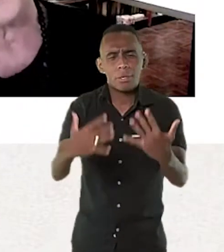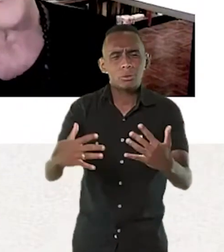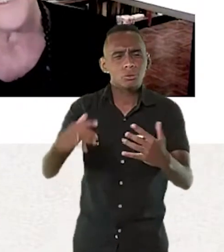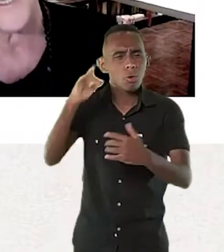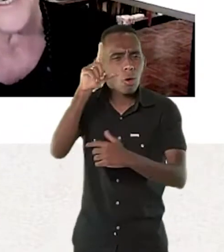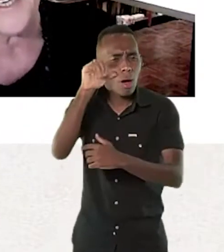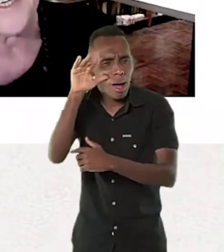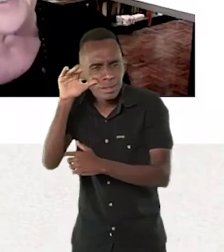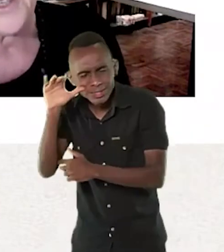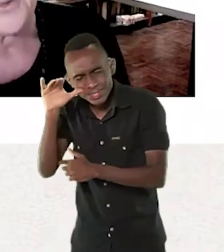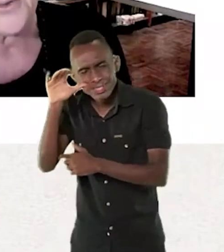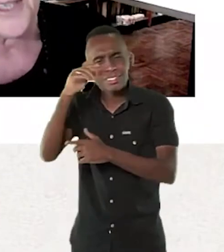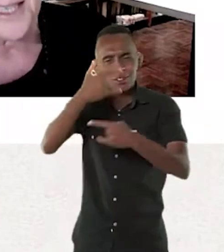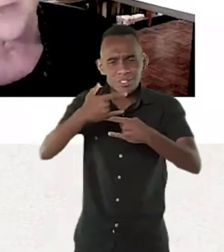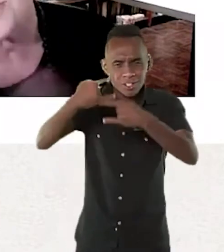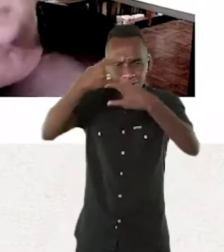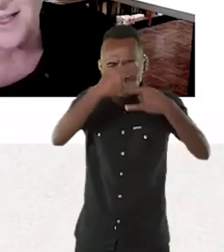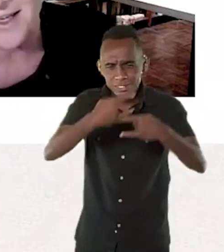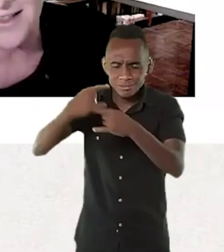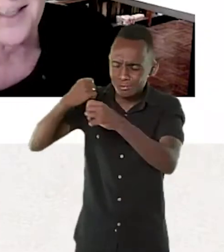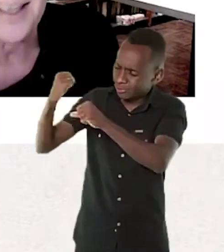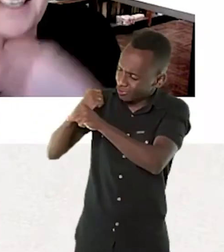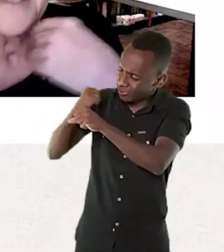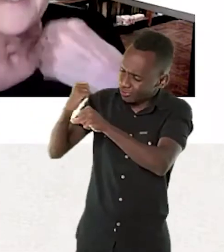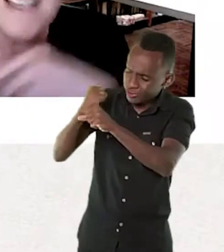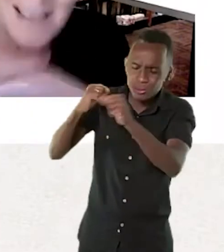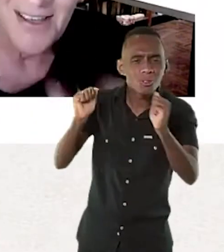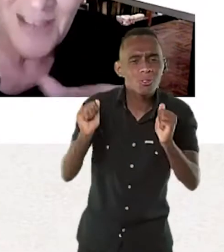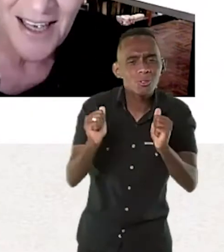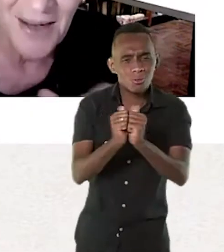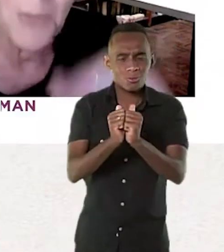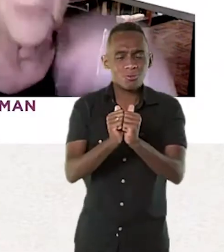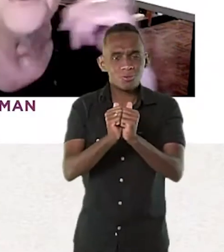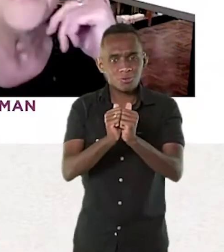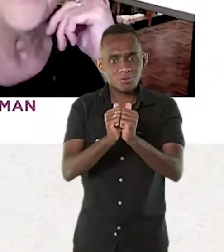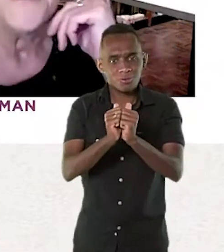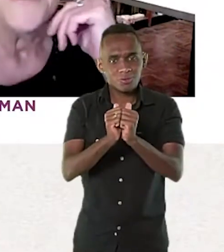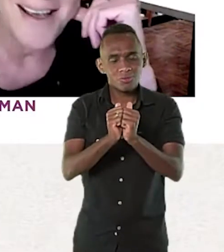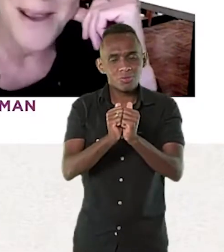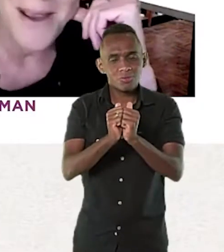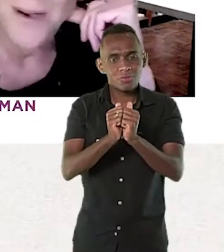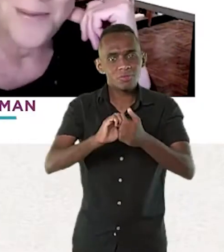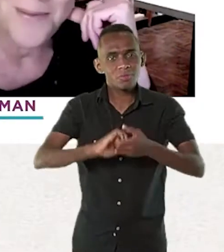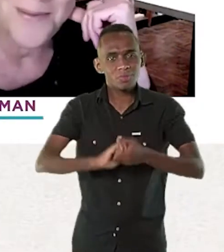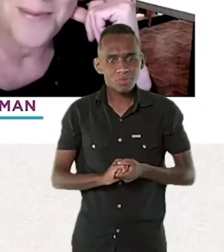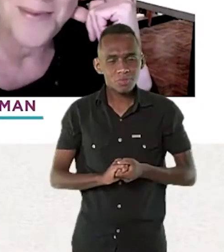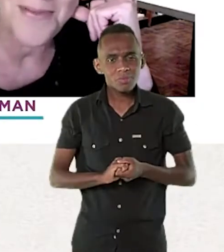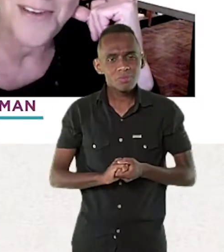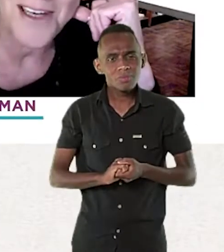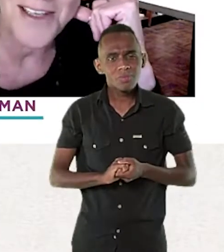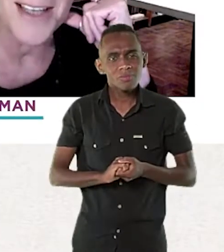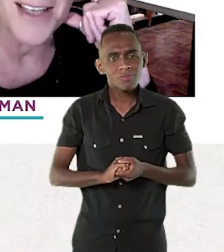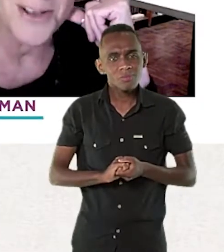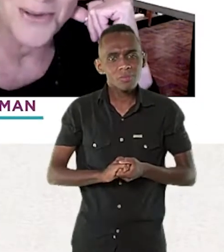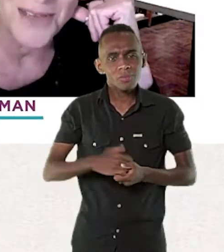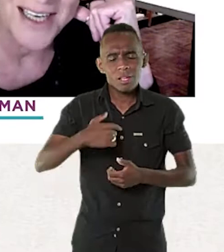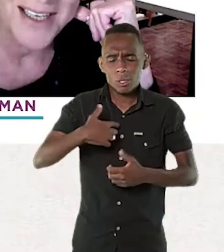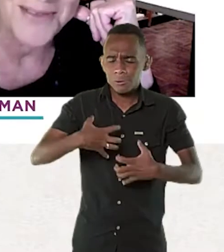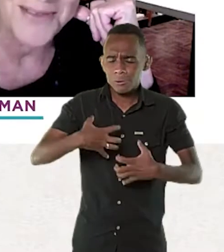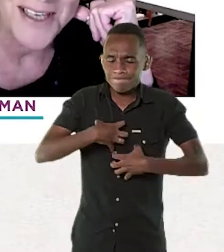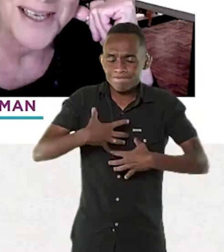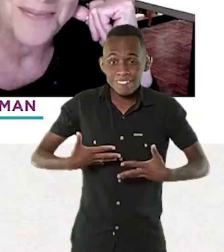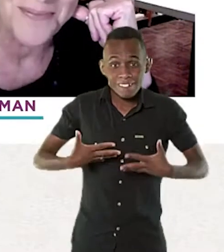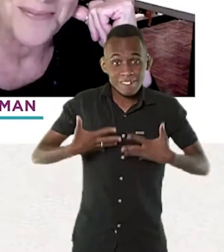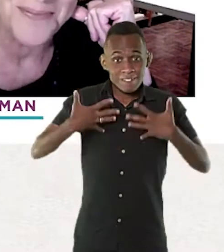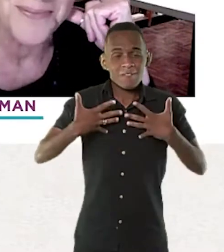que te acompanha aí há tantos anos, entre eles eu. É uma felicidade encontrar